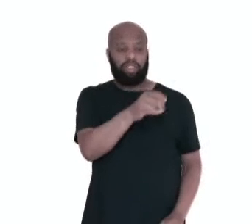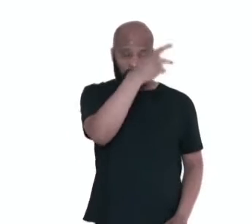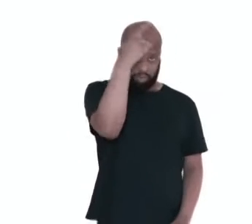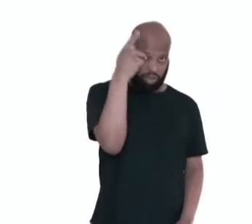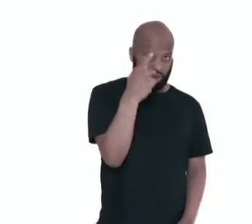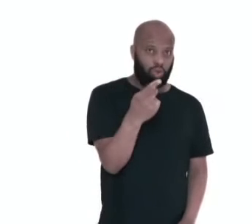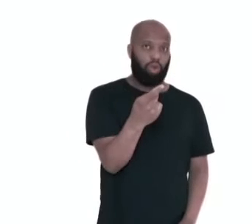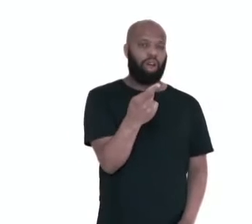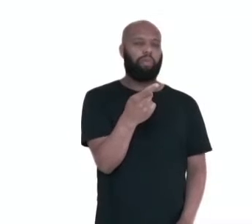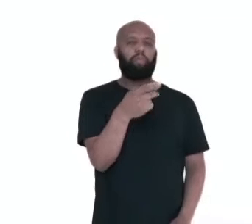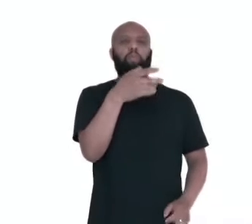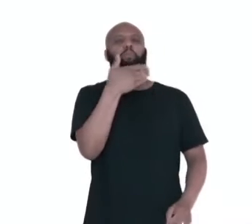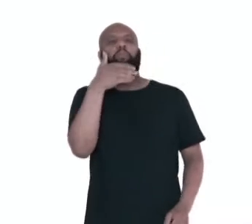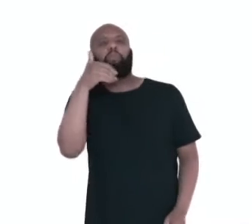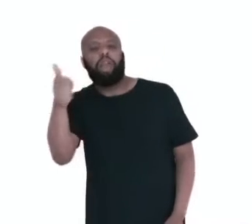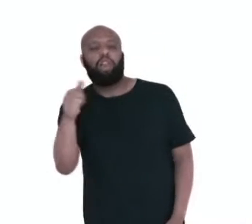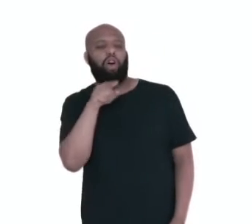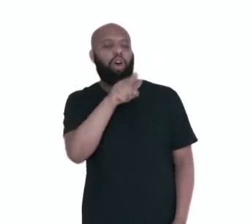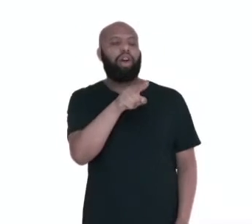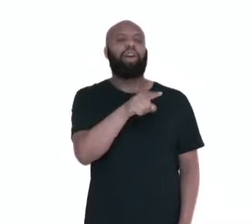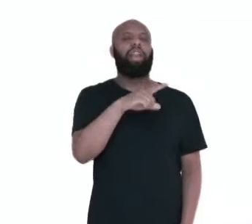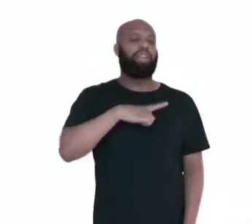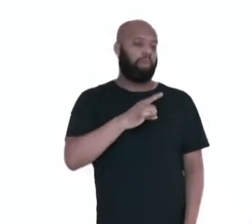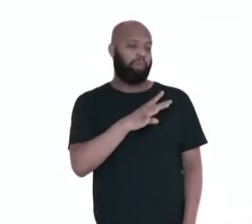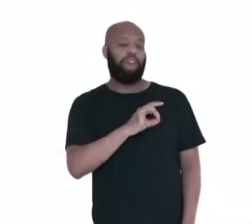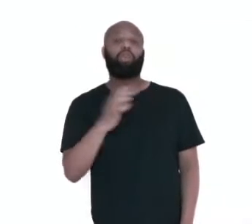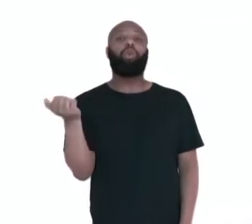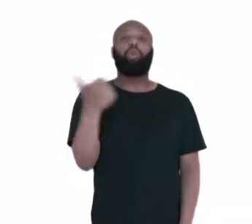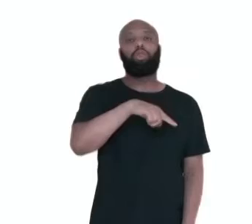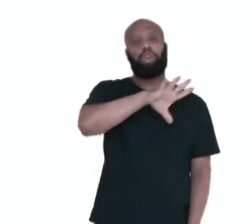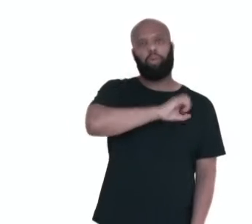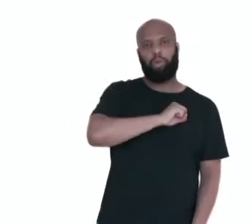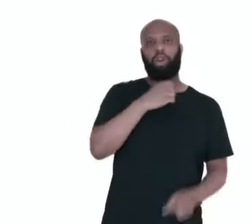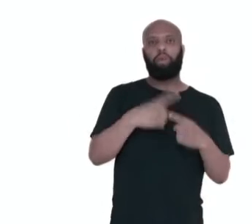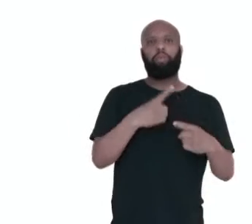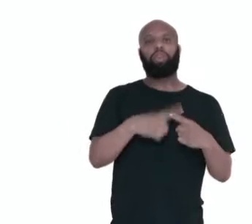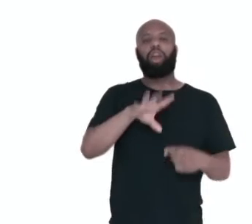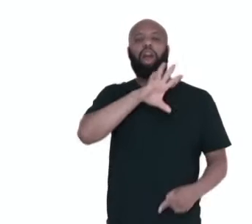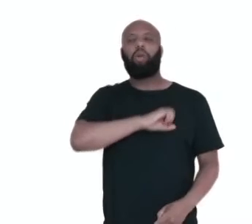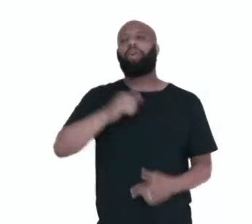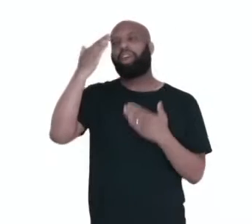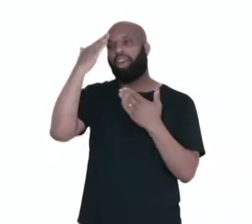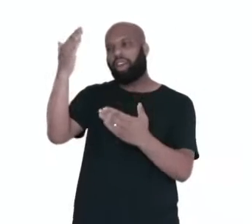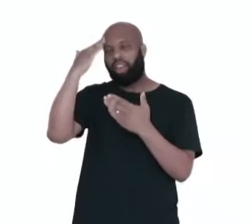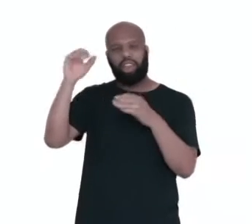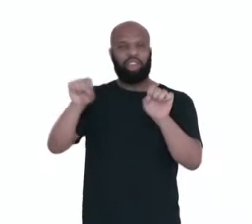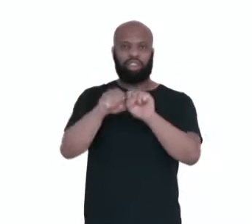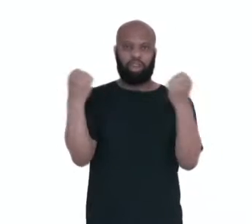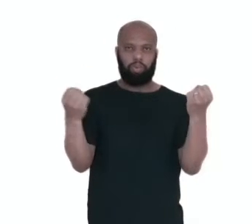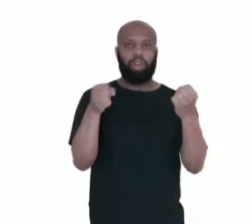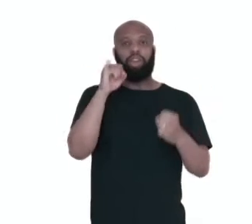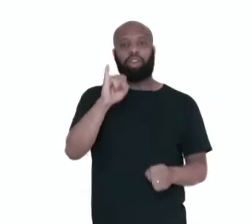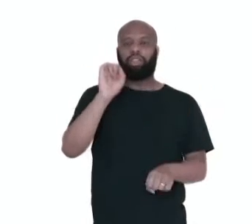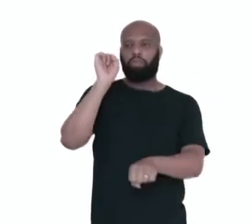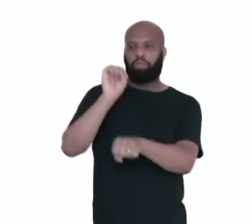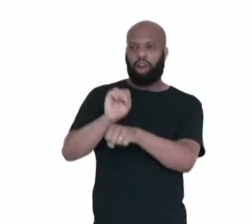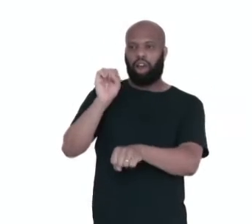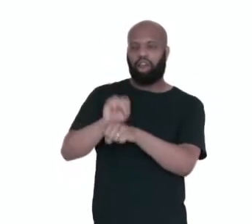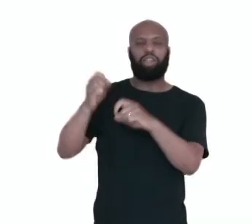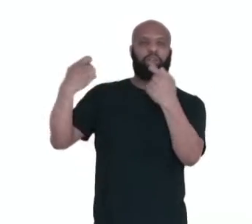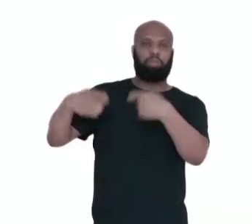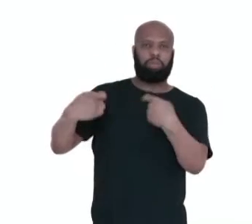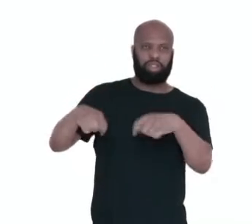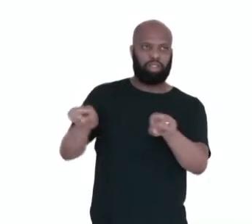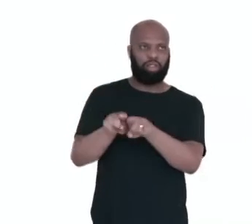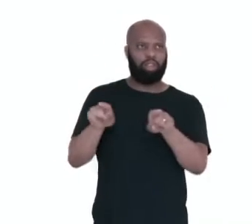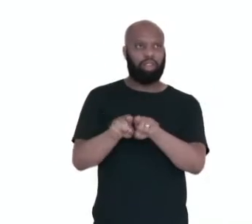faz temer, pois o amor é mantido por vínculos de gratidão que se rompem quando deixam de ser